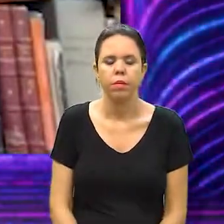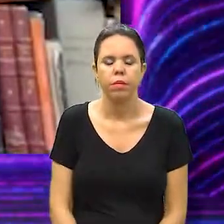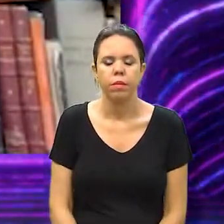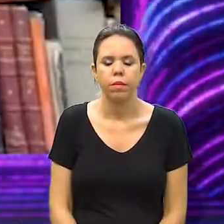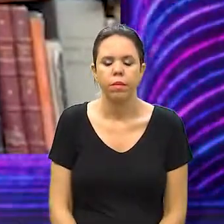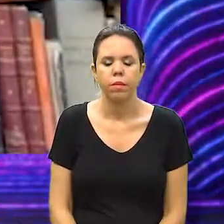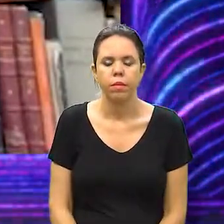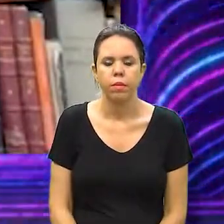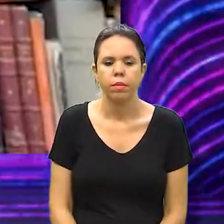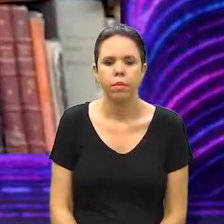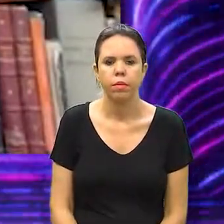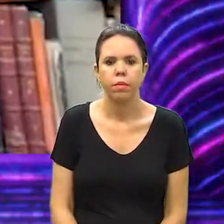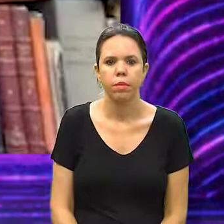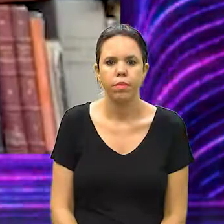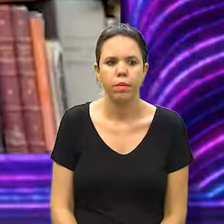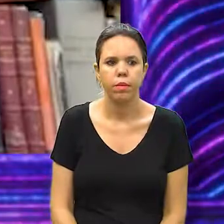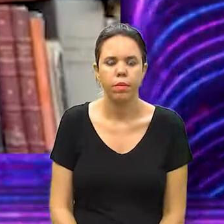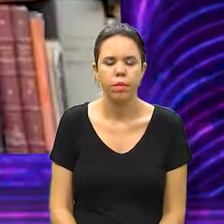antes de B,